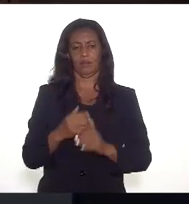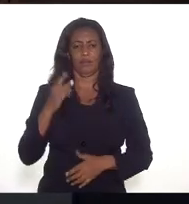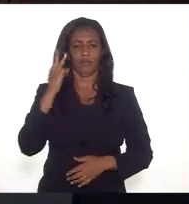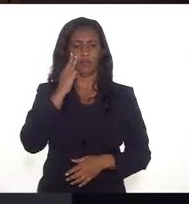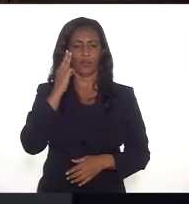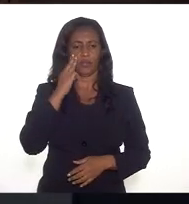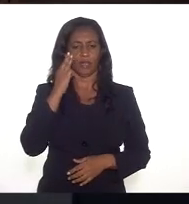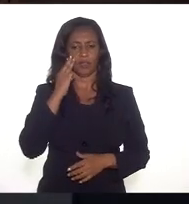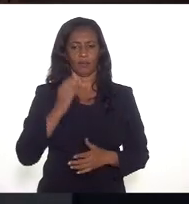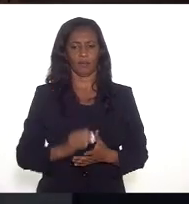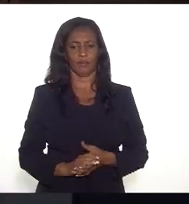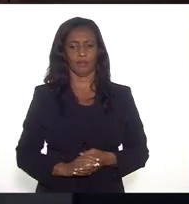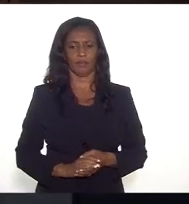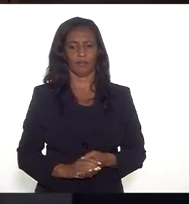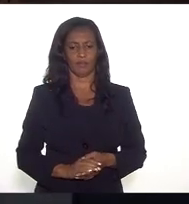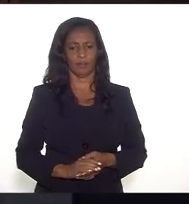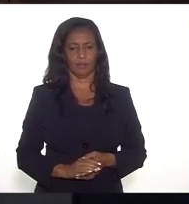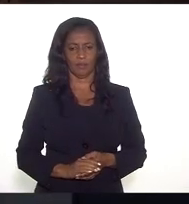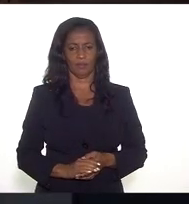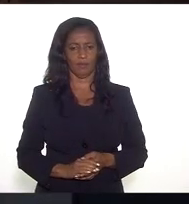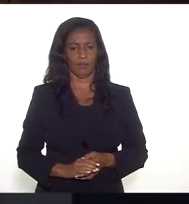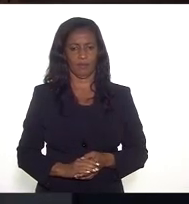Carneiro.